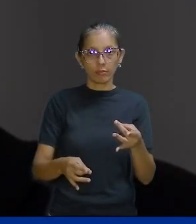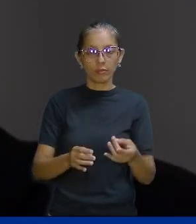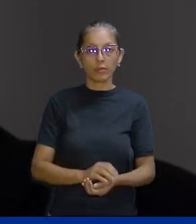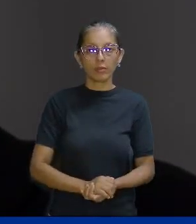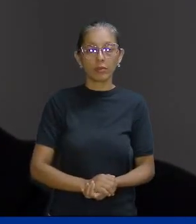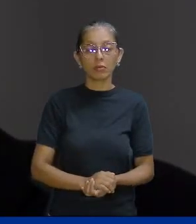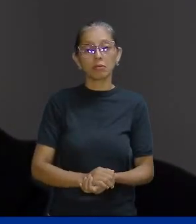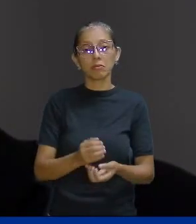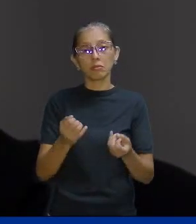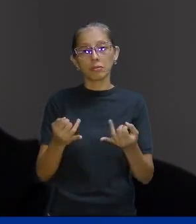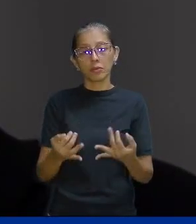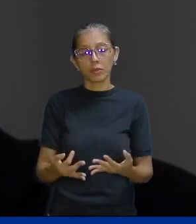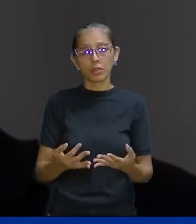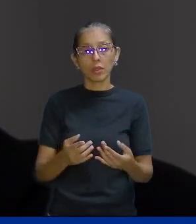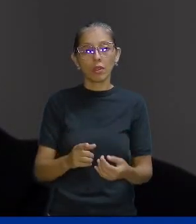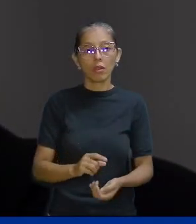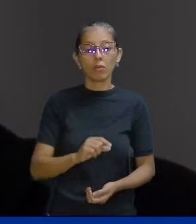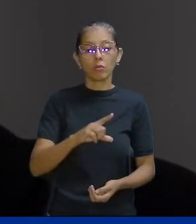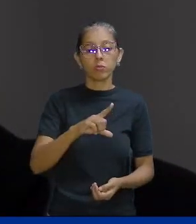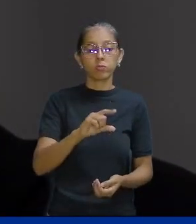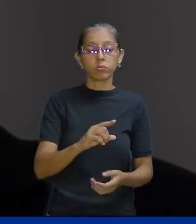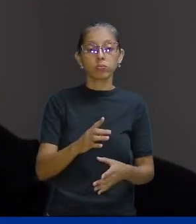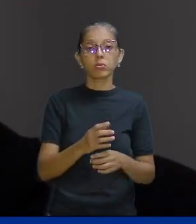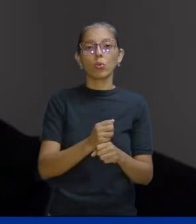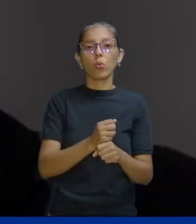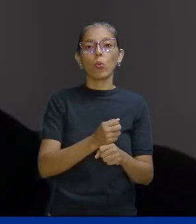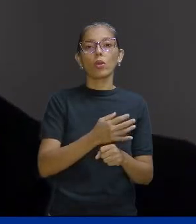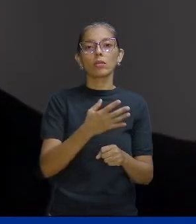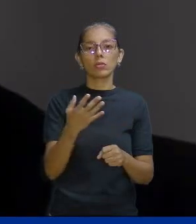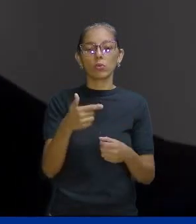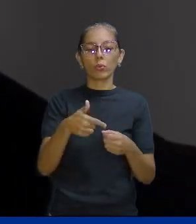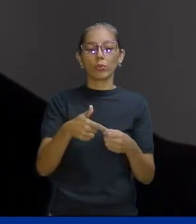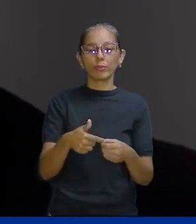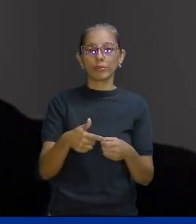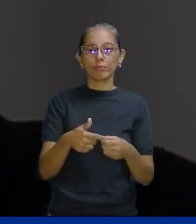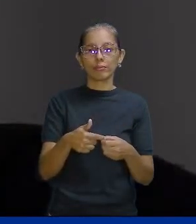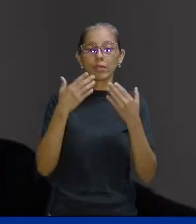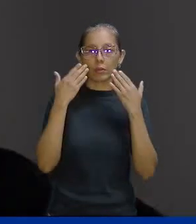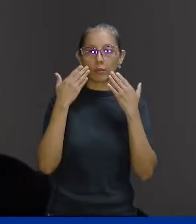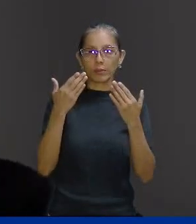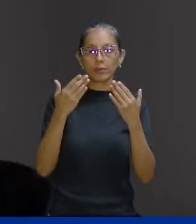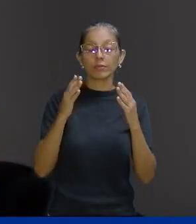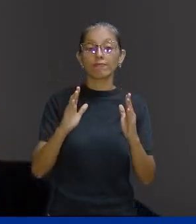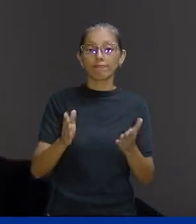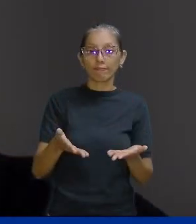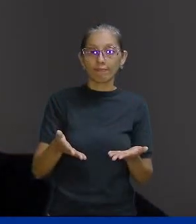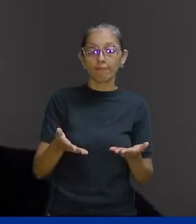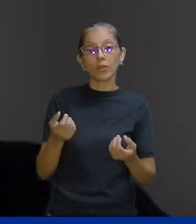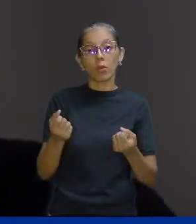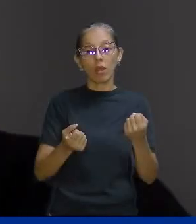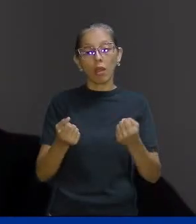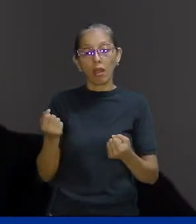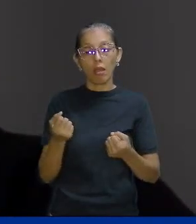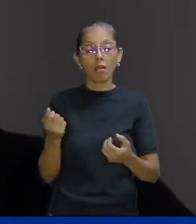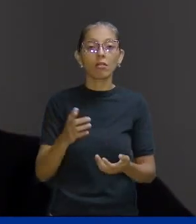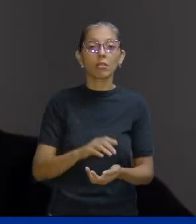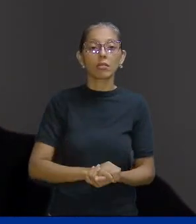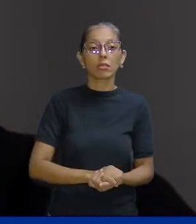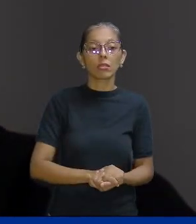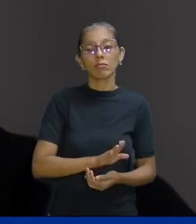relatando o volume consumido e os locais e a média de consumo do veículo. A única falha